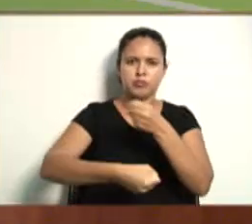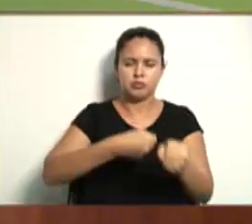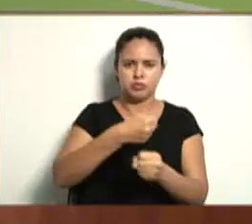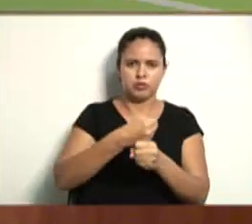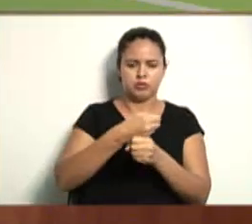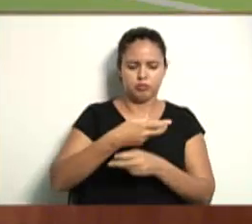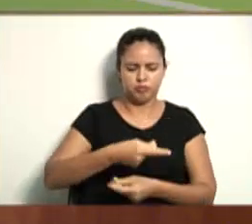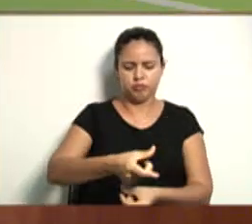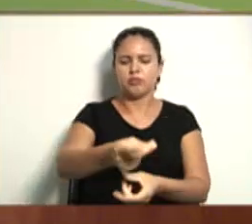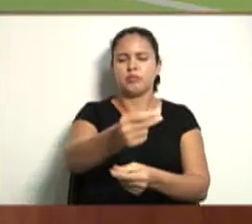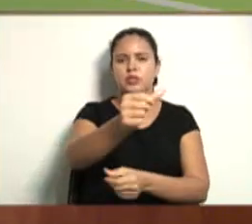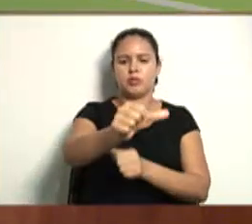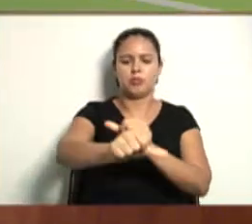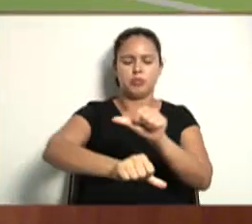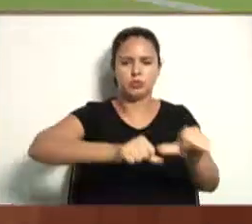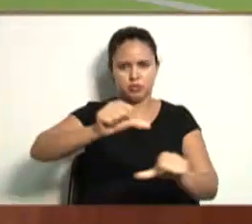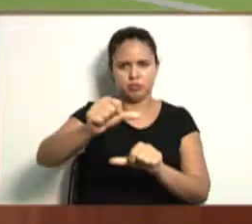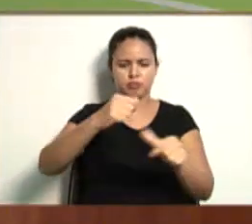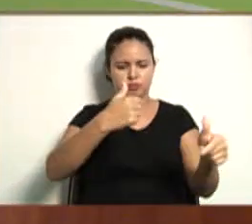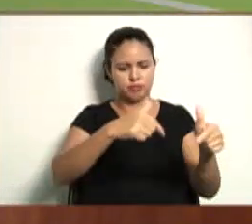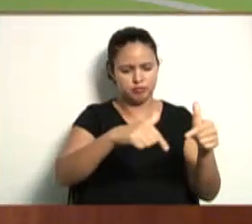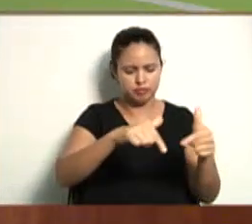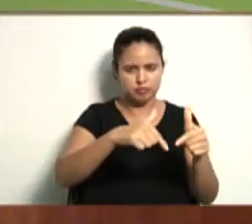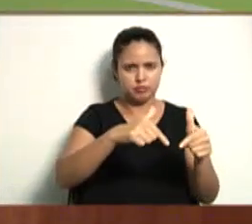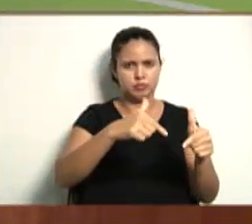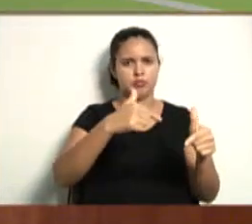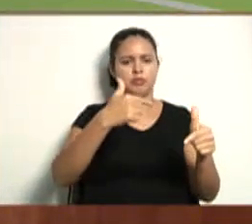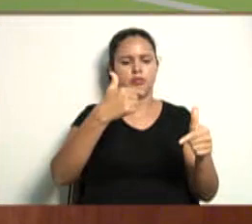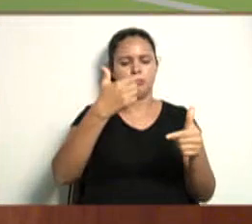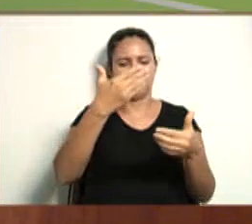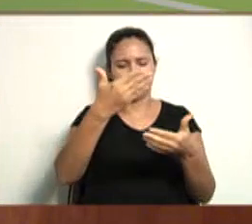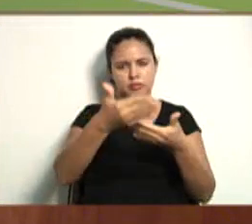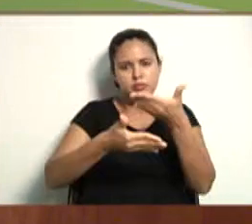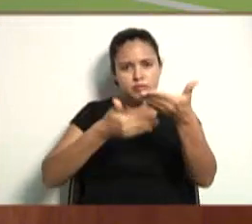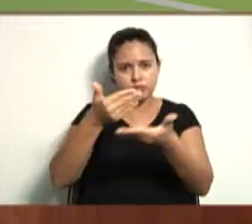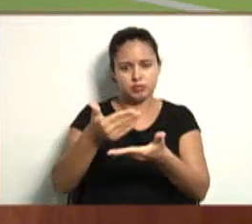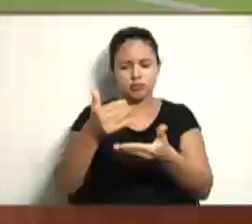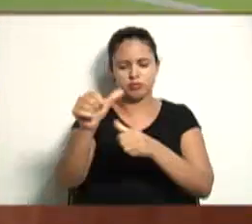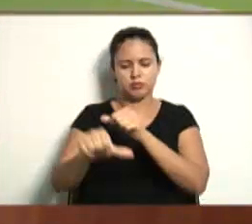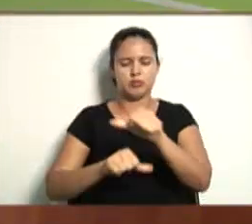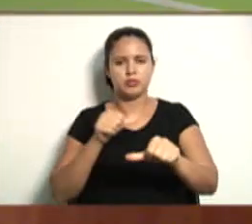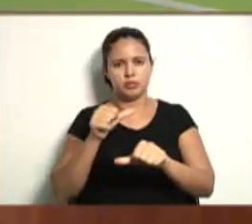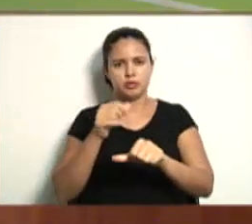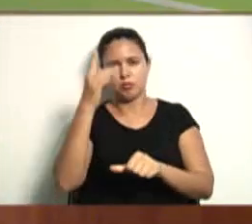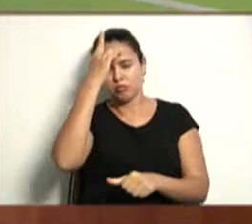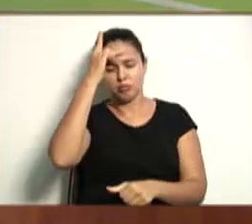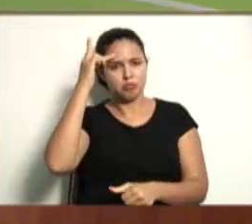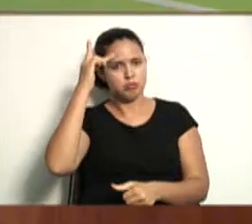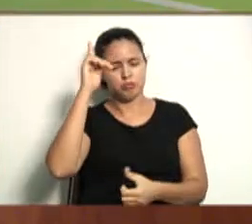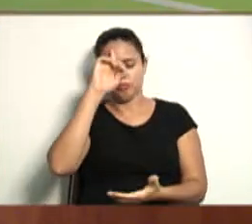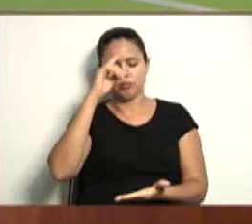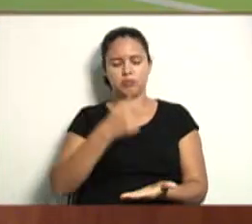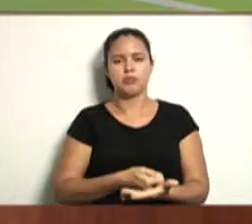algo inato ou instintivo, e sim algo que os homens determinam.